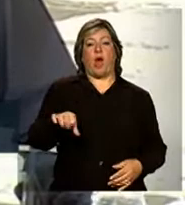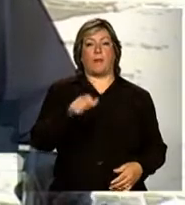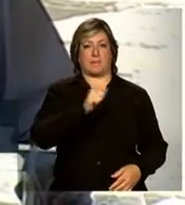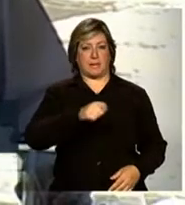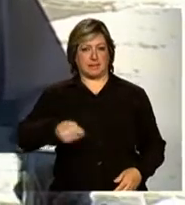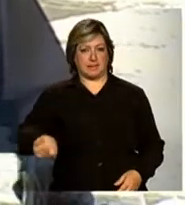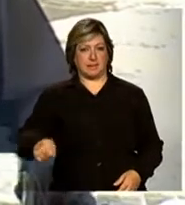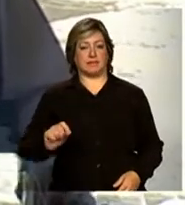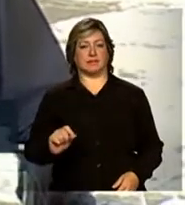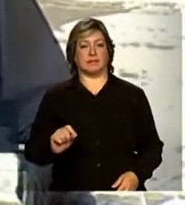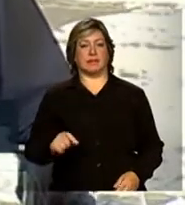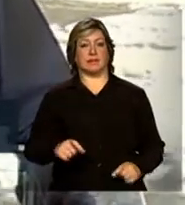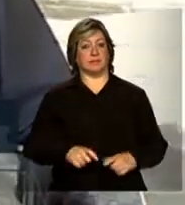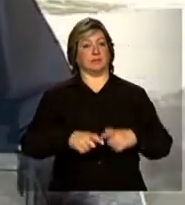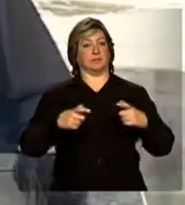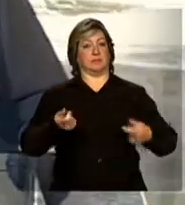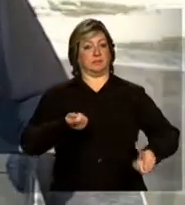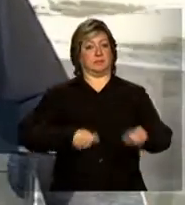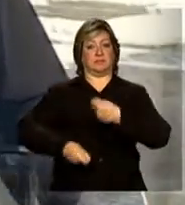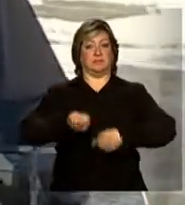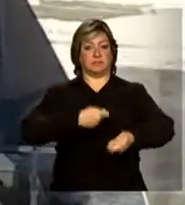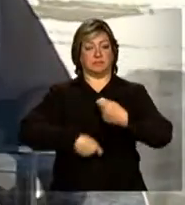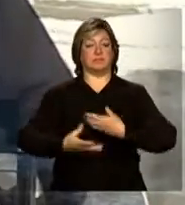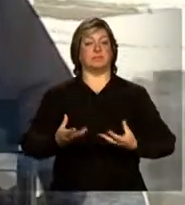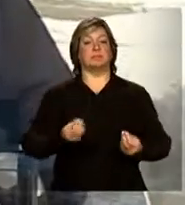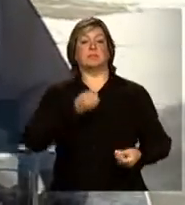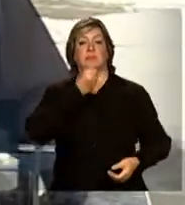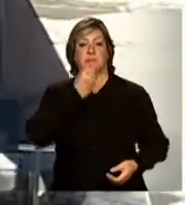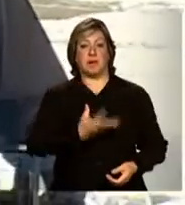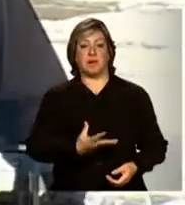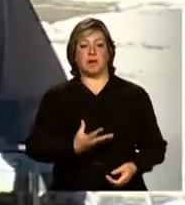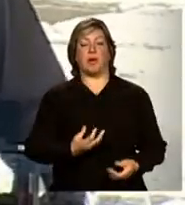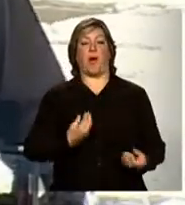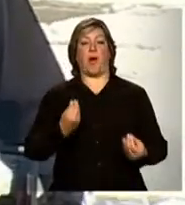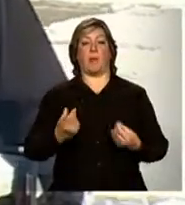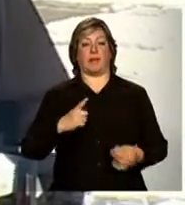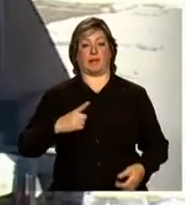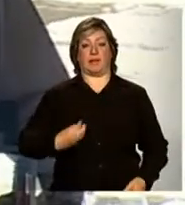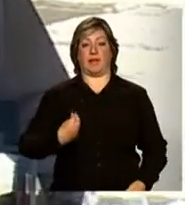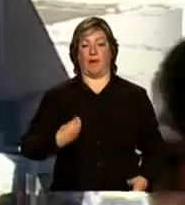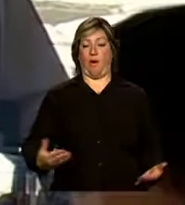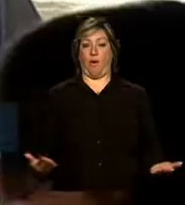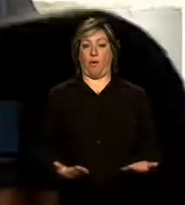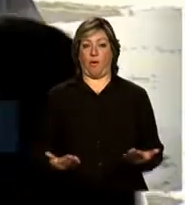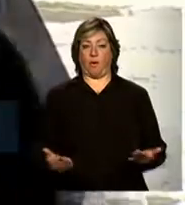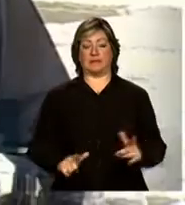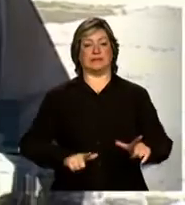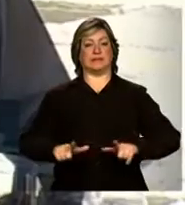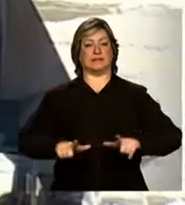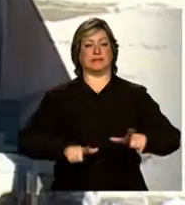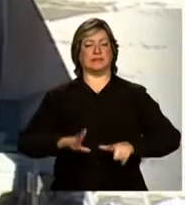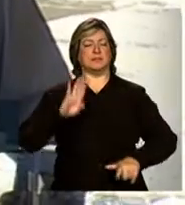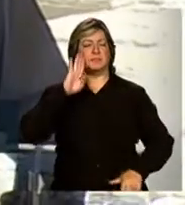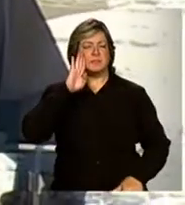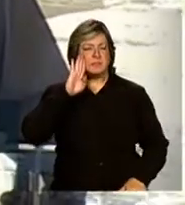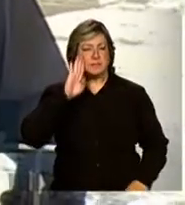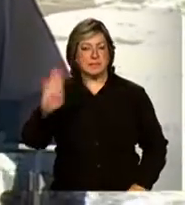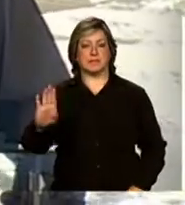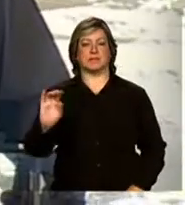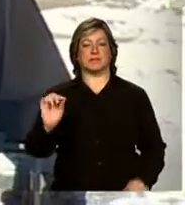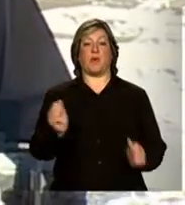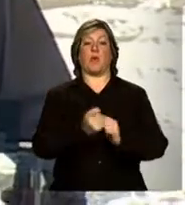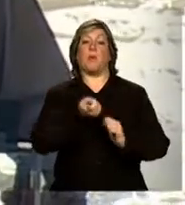a maioridade já do mercado da forma como ele se encontra hoje trabalhando primordialmente